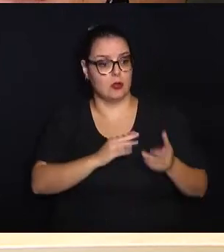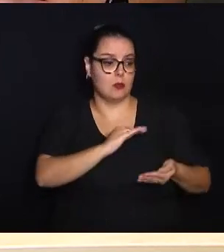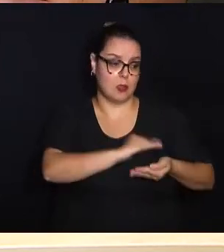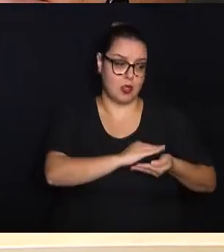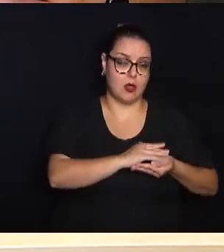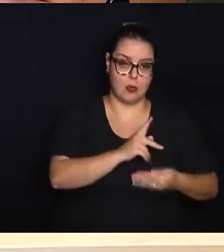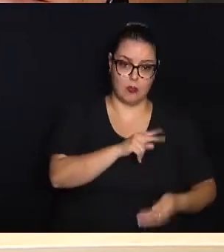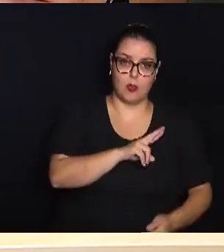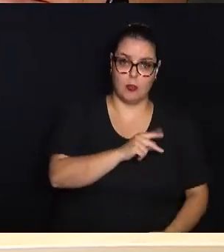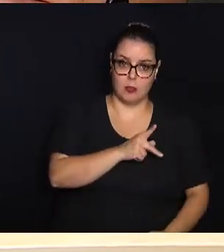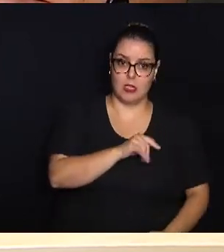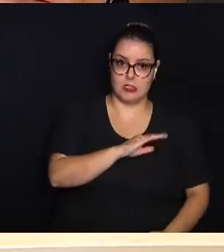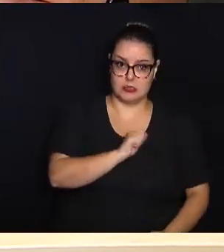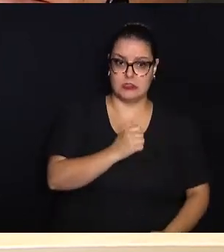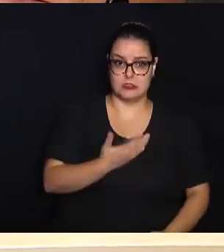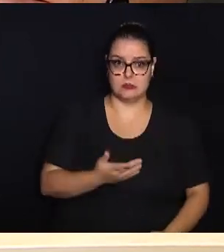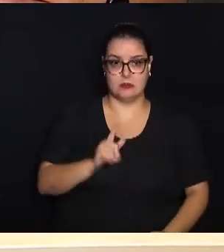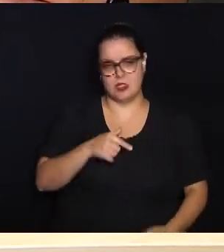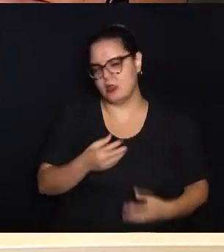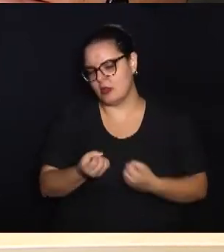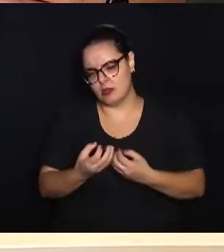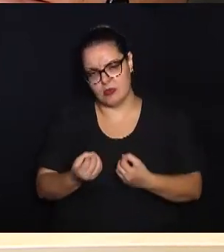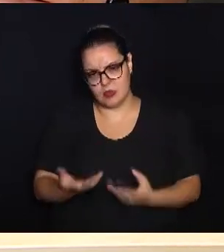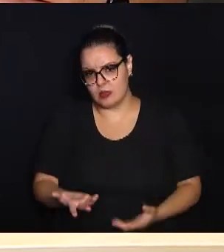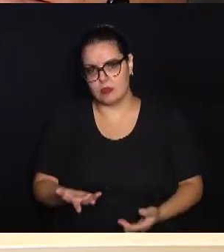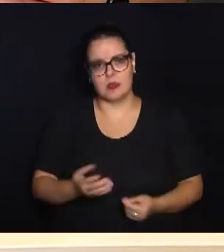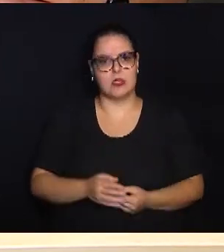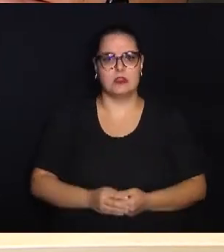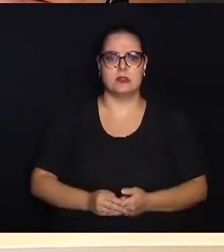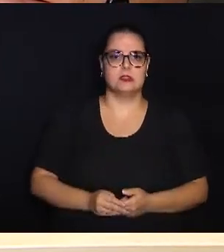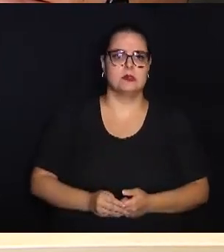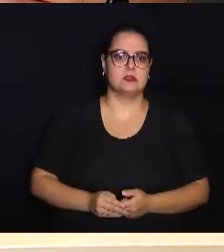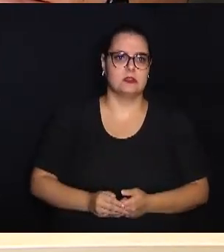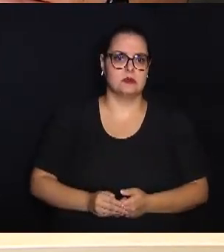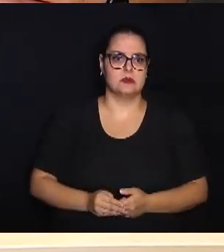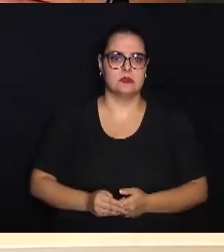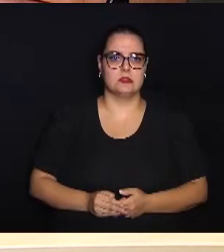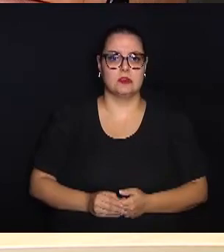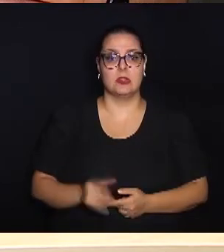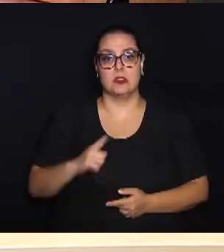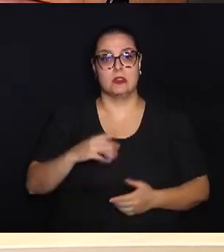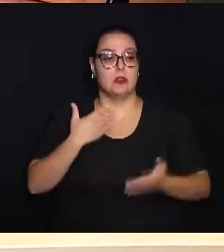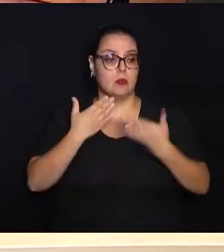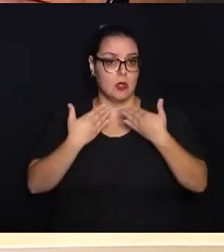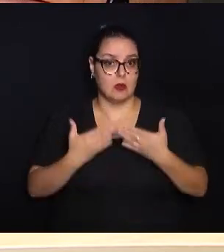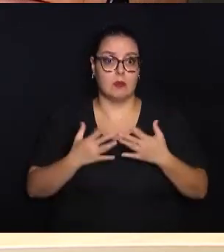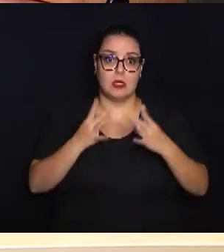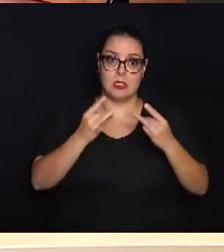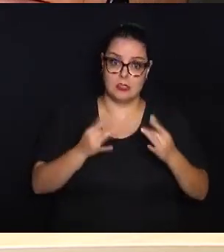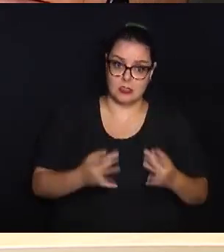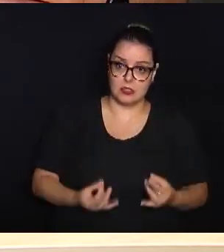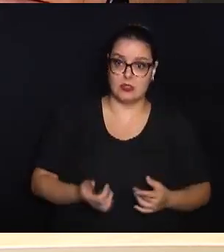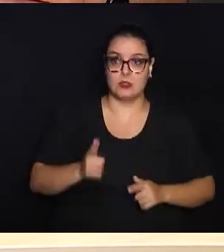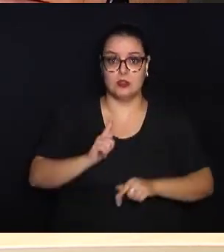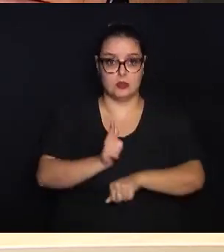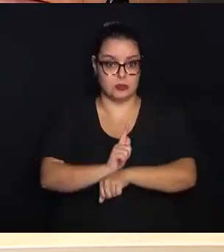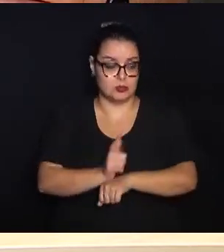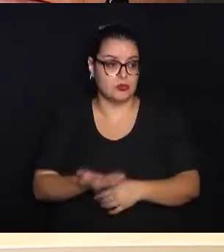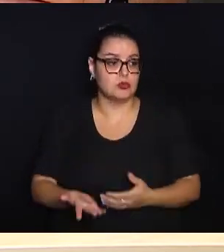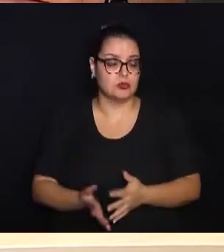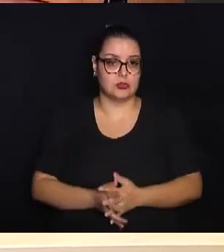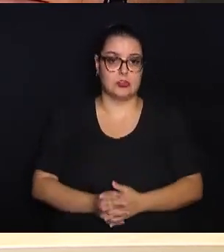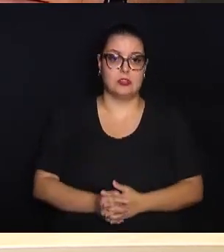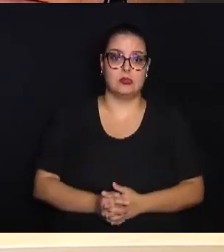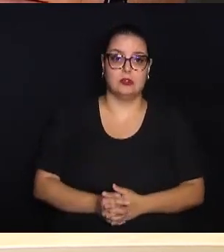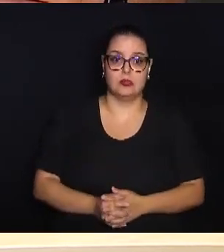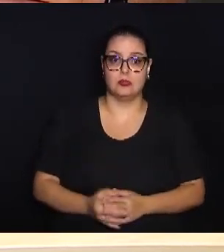de Poupança. Então é questão de informação mesmo, questão de eventualmente ter uma conversa mais detalhada com o seu